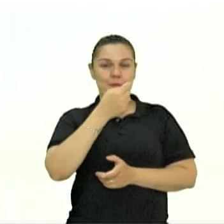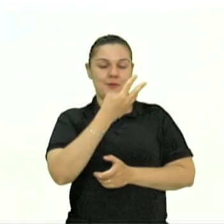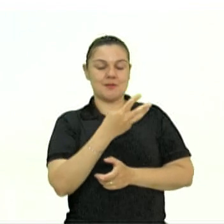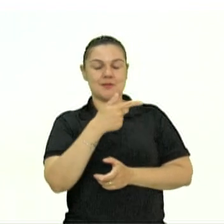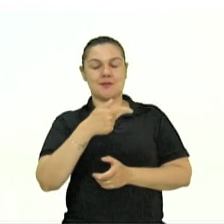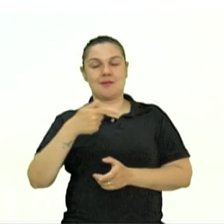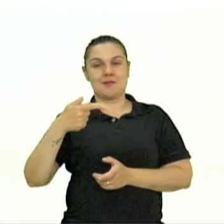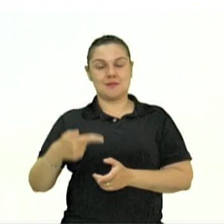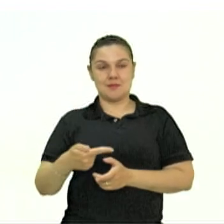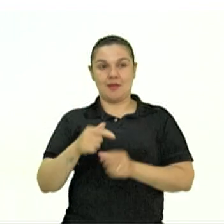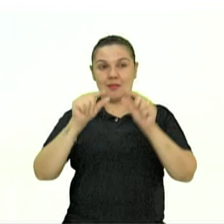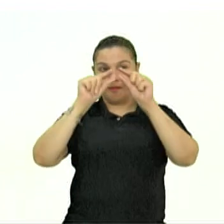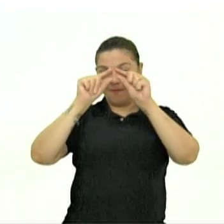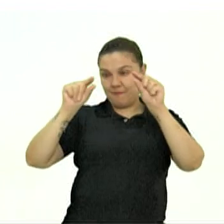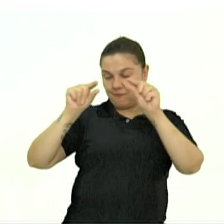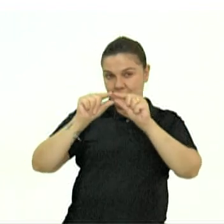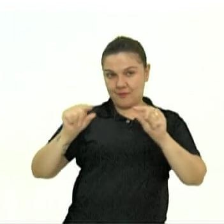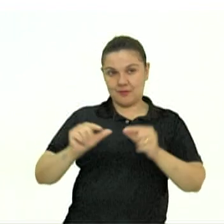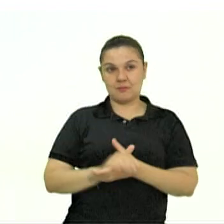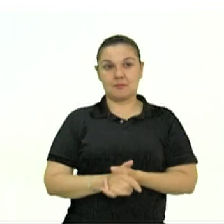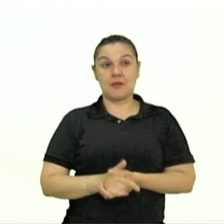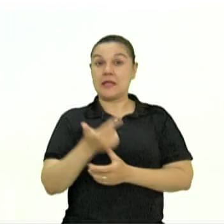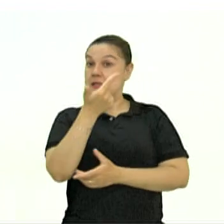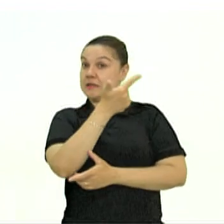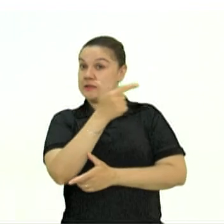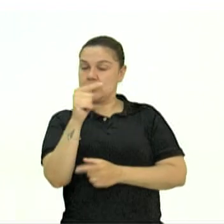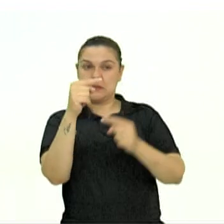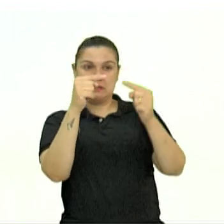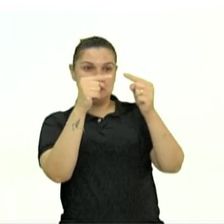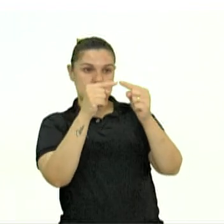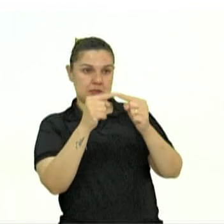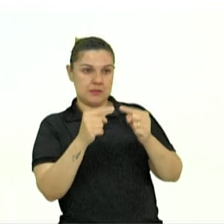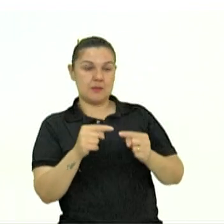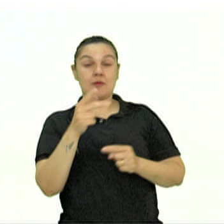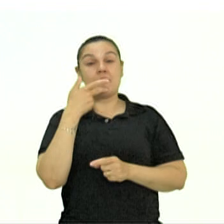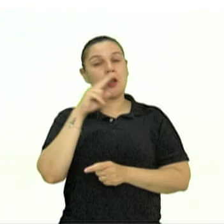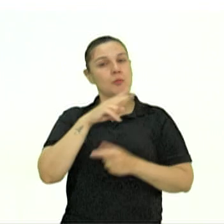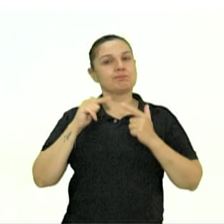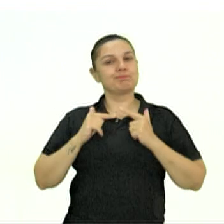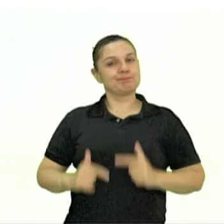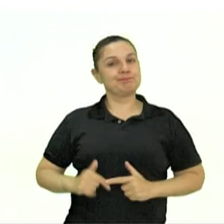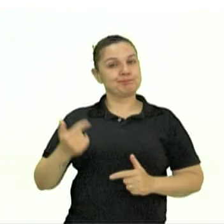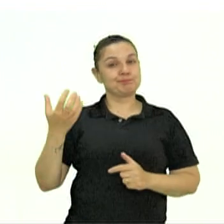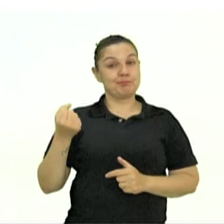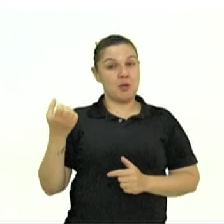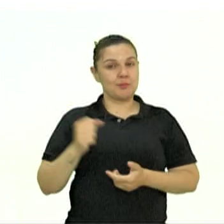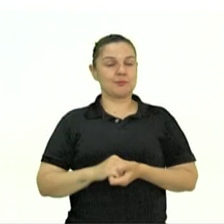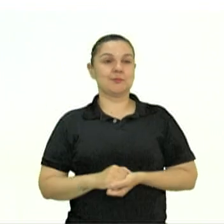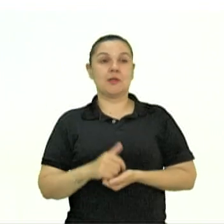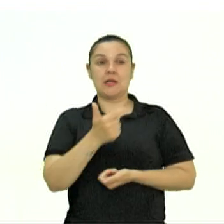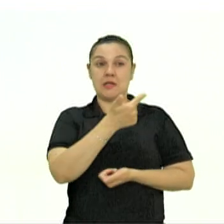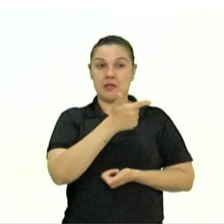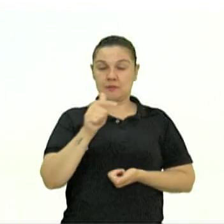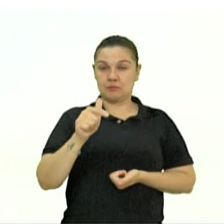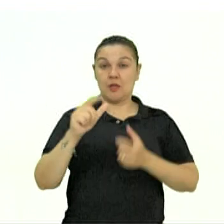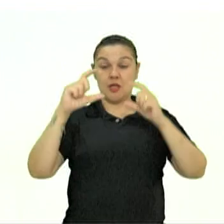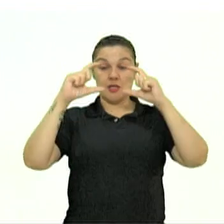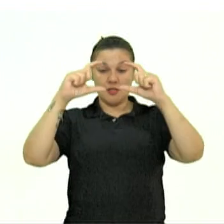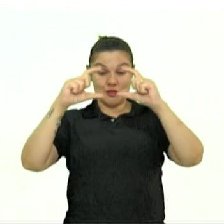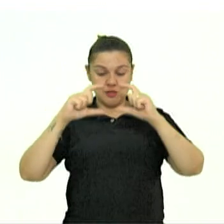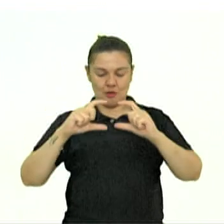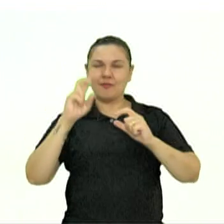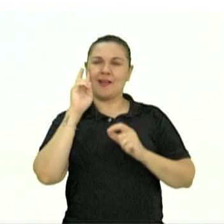1.377 versos, sem rimas, que são chamados de versos brancos, e não possui